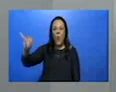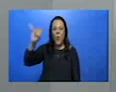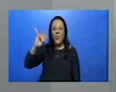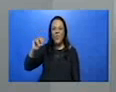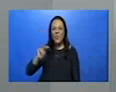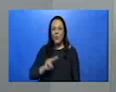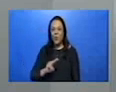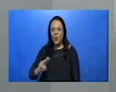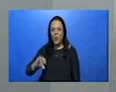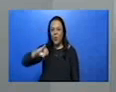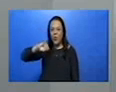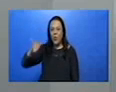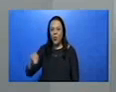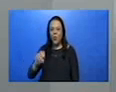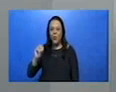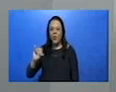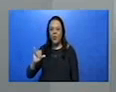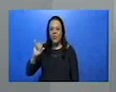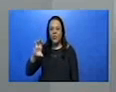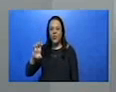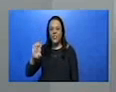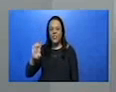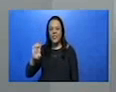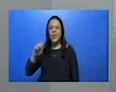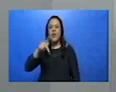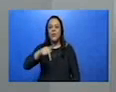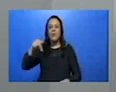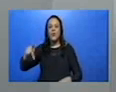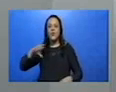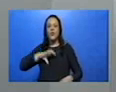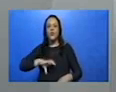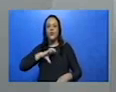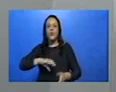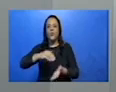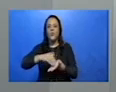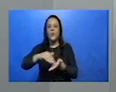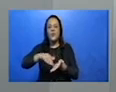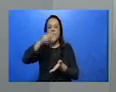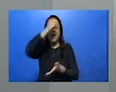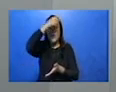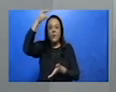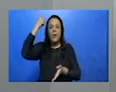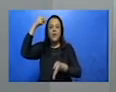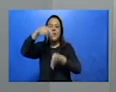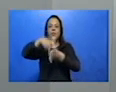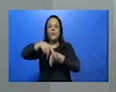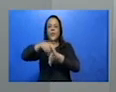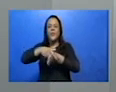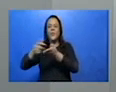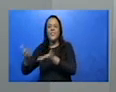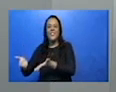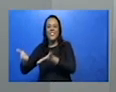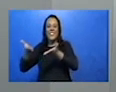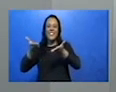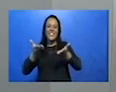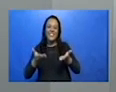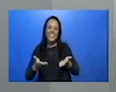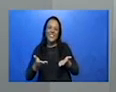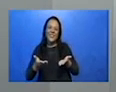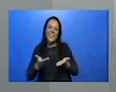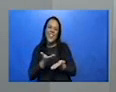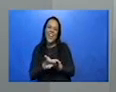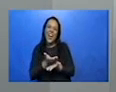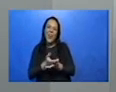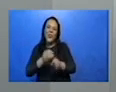Meu nome é Joyce, eu sou professora de língua portuguesa da Secretaria Municipal de Educação de Barretos. Seja bem-vindo, então, a mais essa